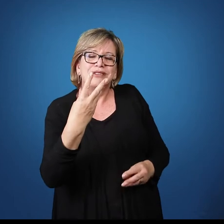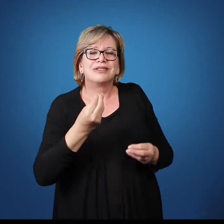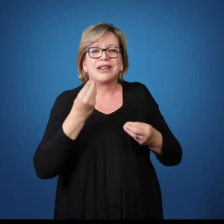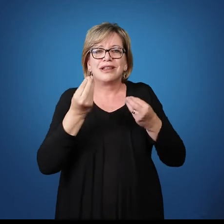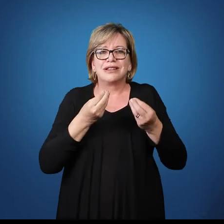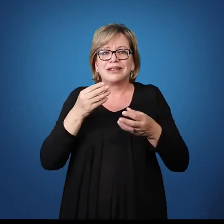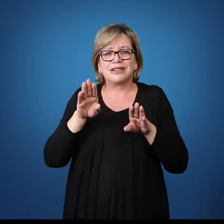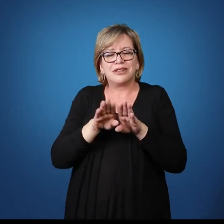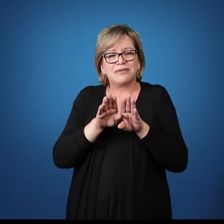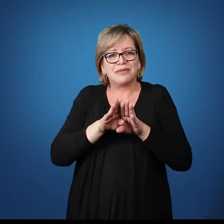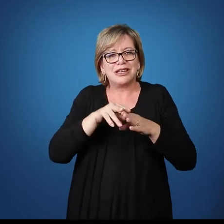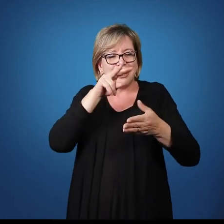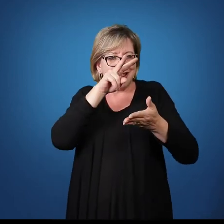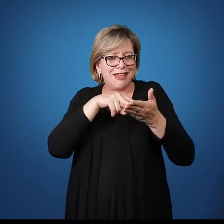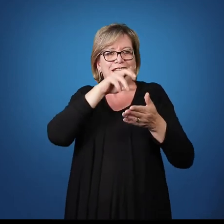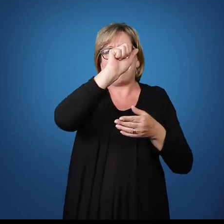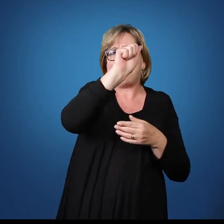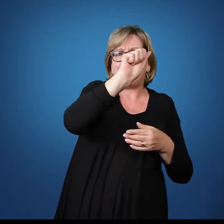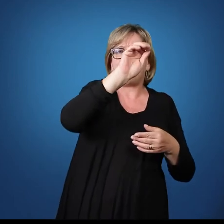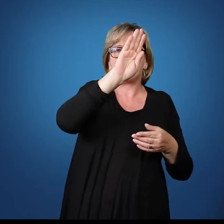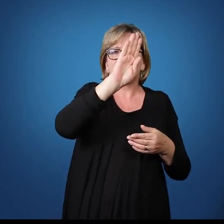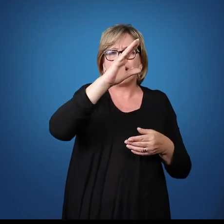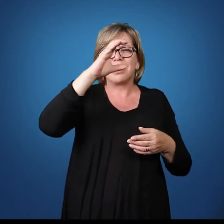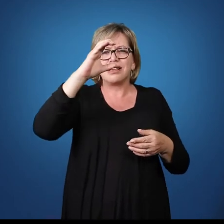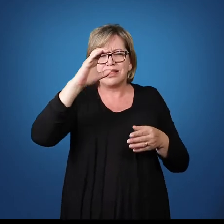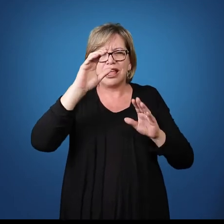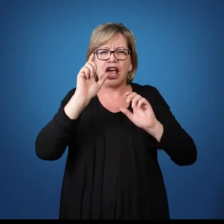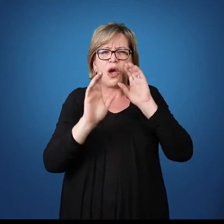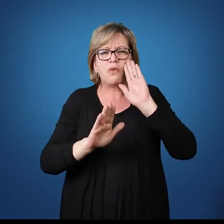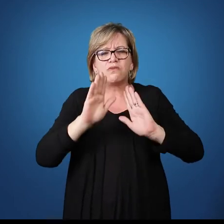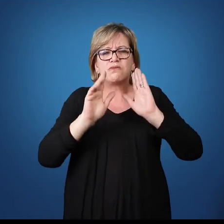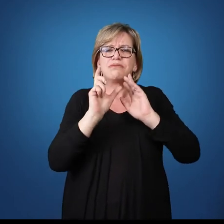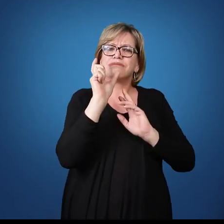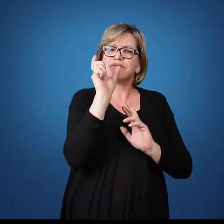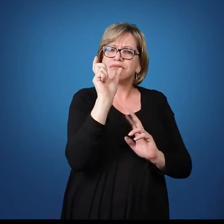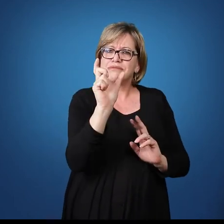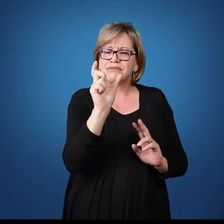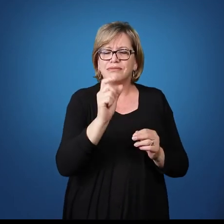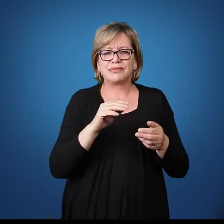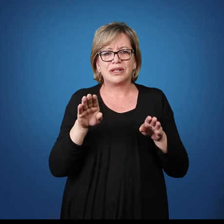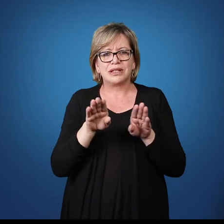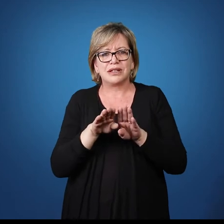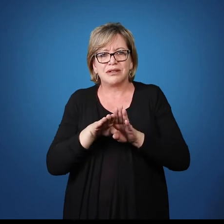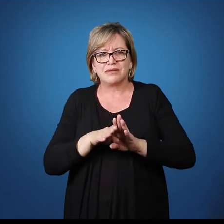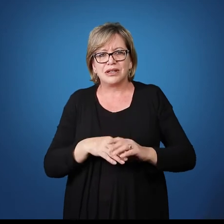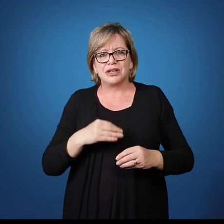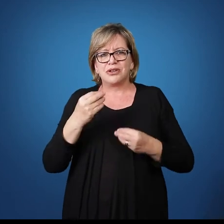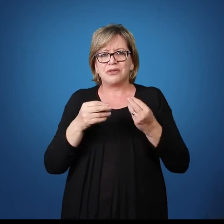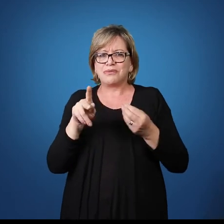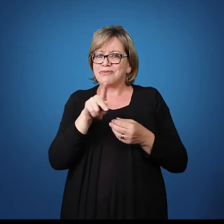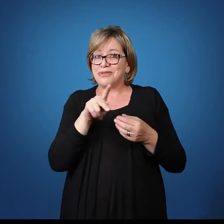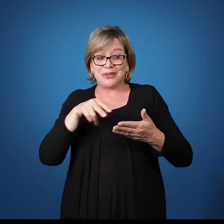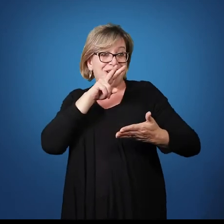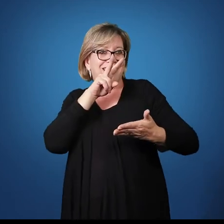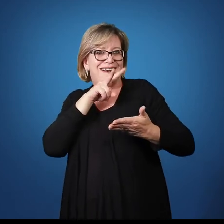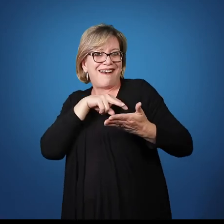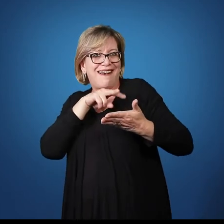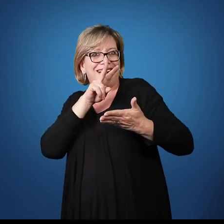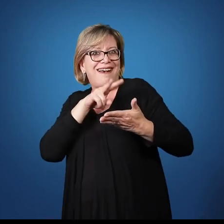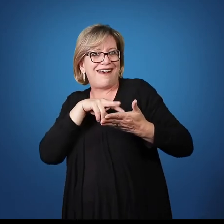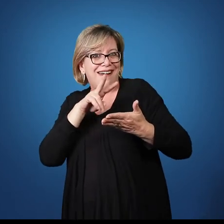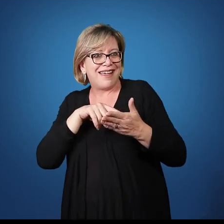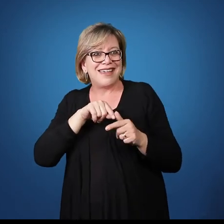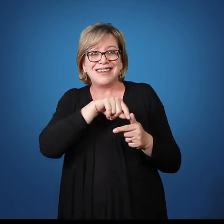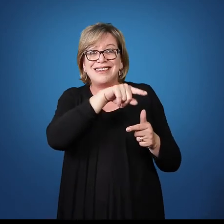a leitura então do alfabeto, de algumas palavras, a leitura do professor também, que é muito